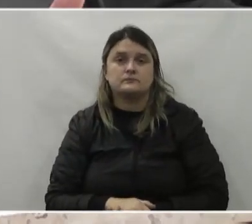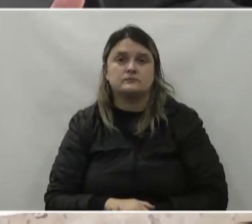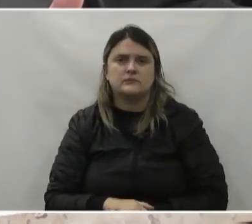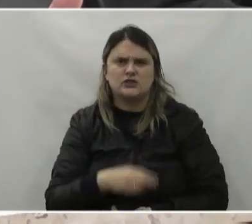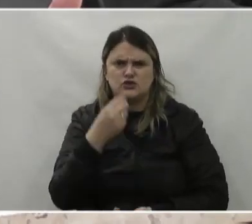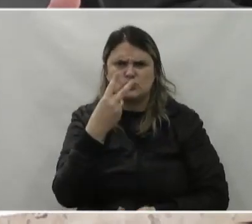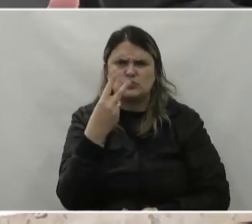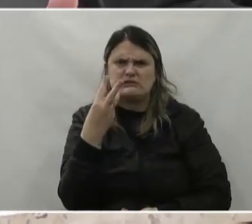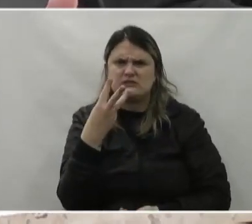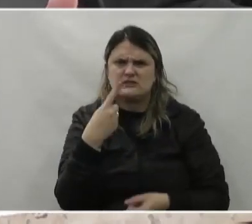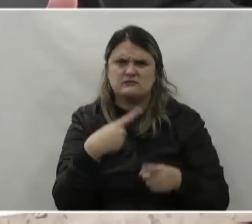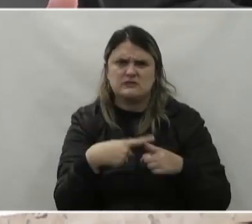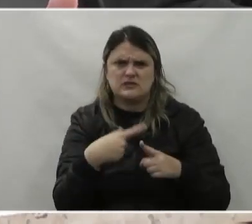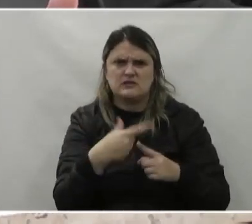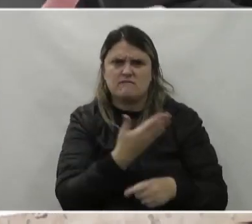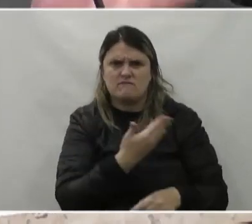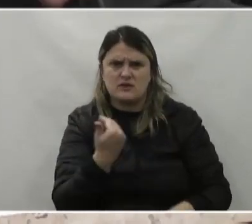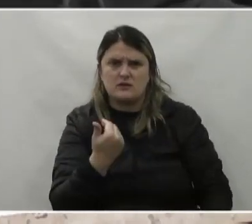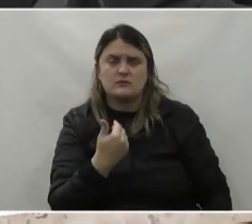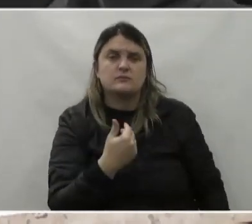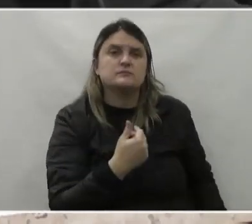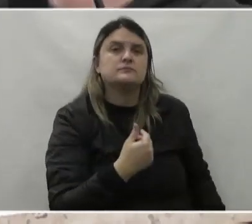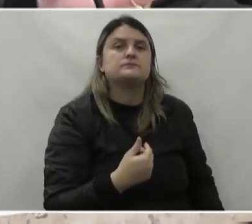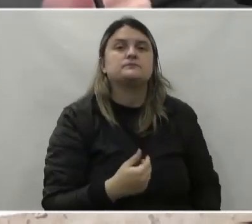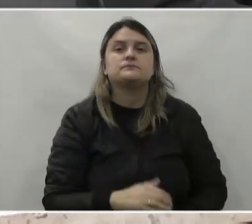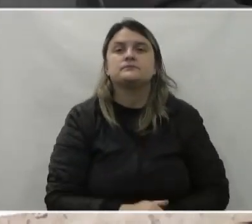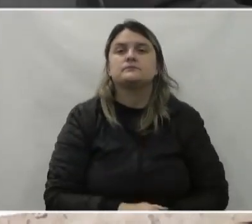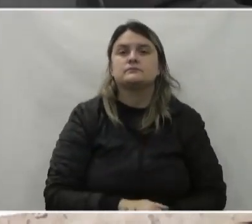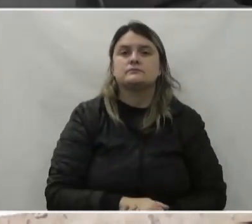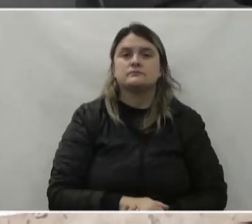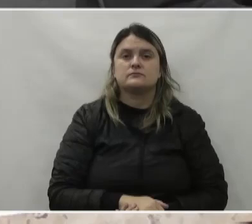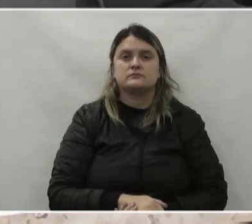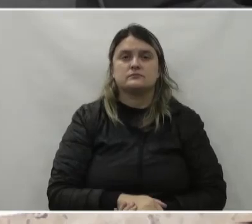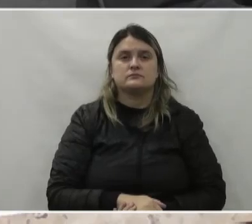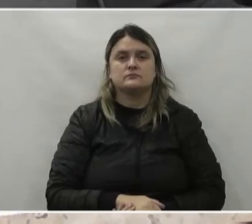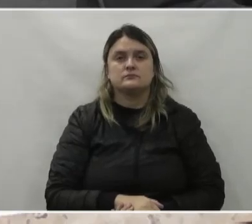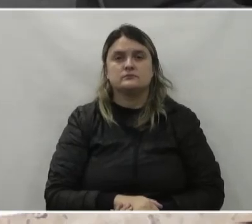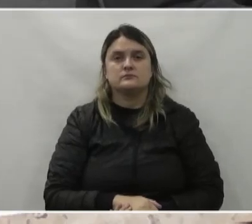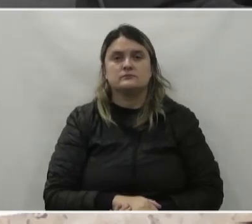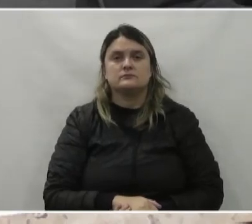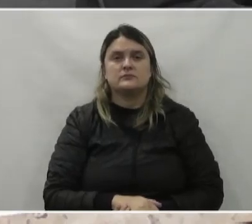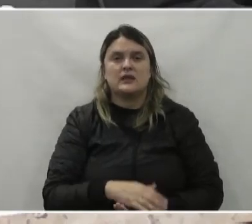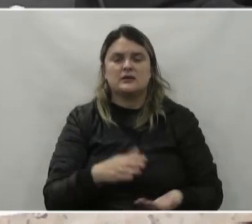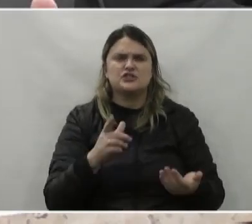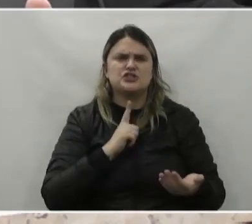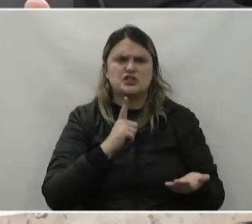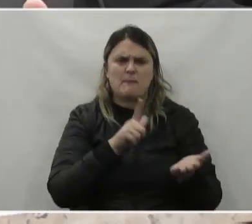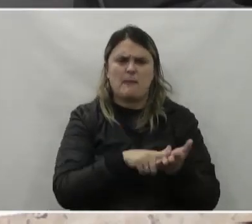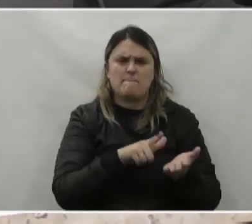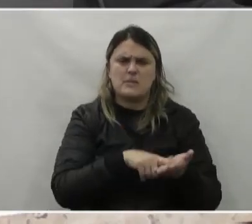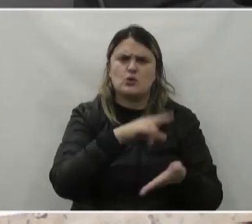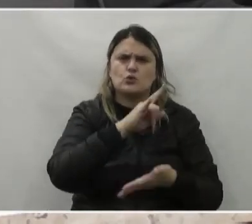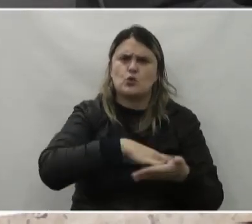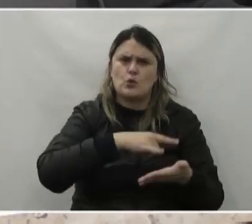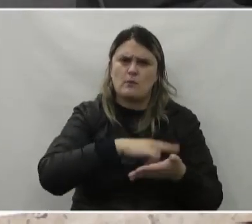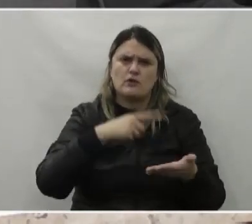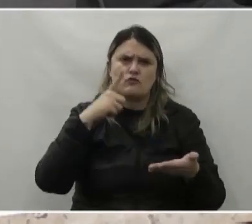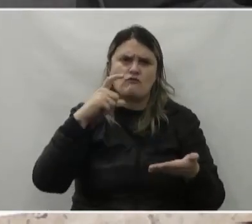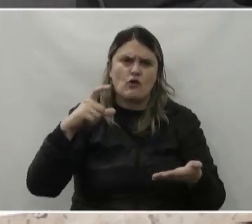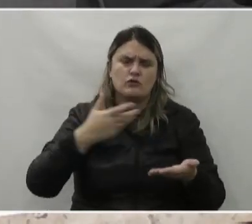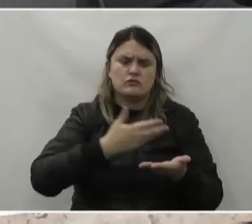2, 3 vezes. Foi colocado tudo ali para ser visto, tudo que